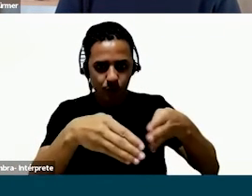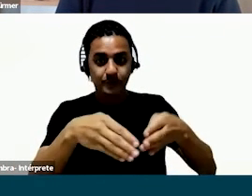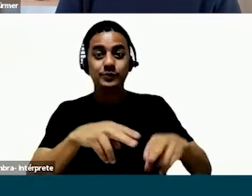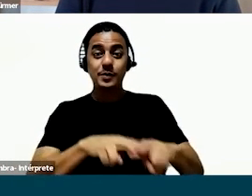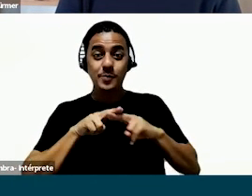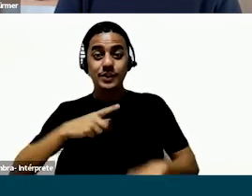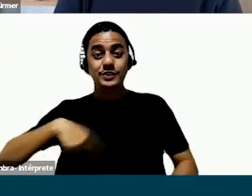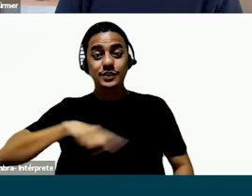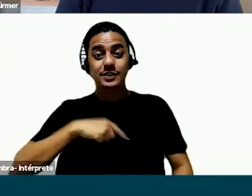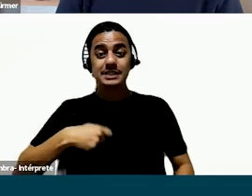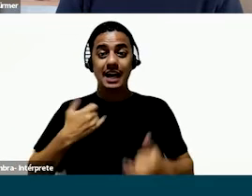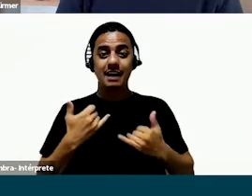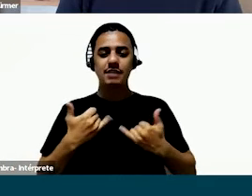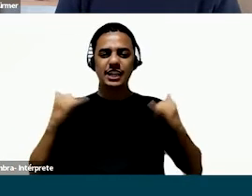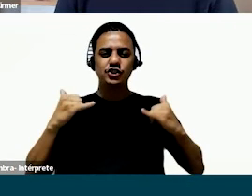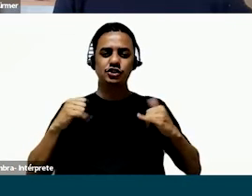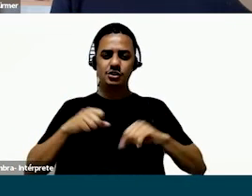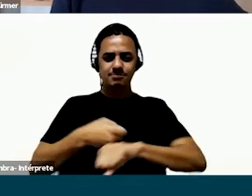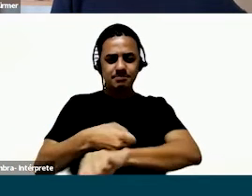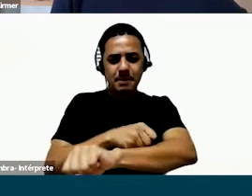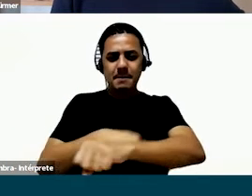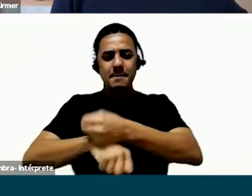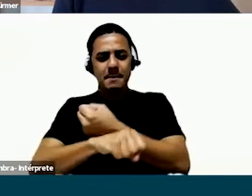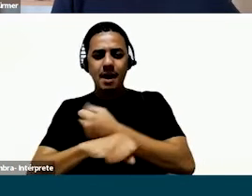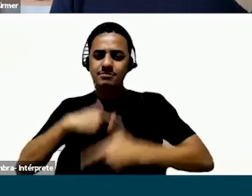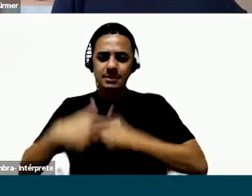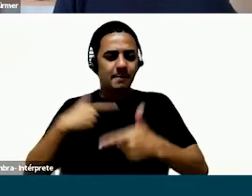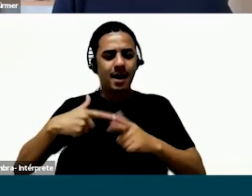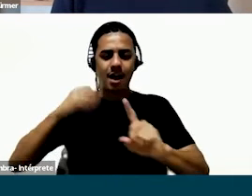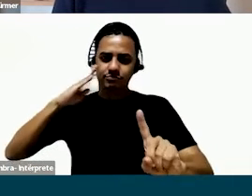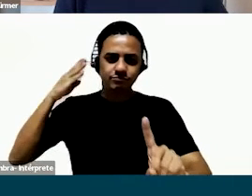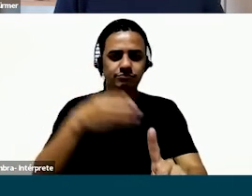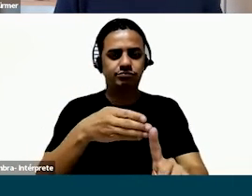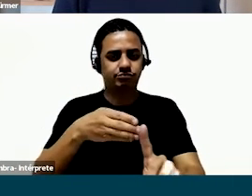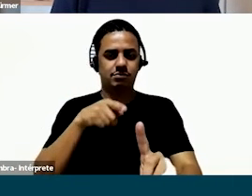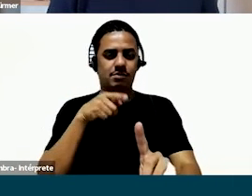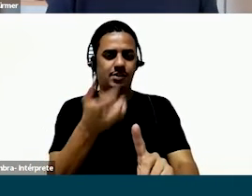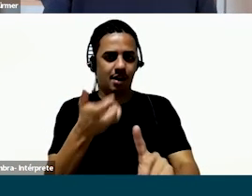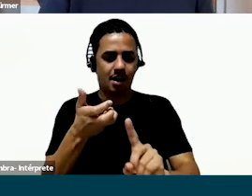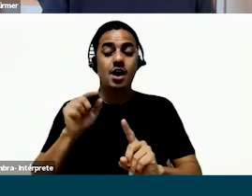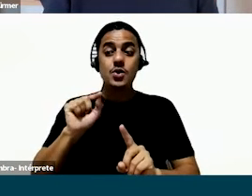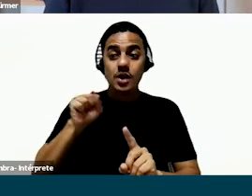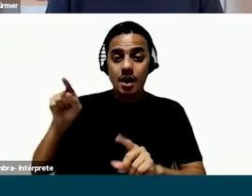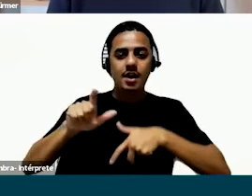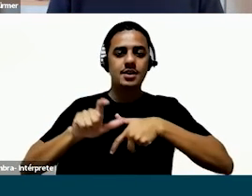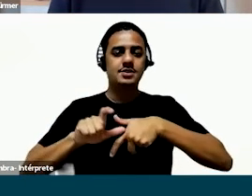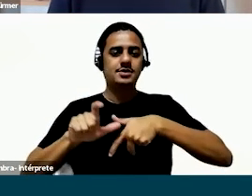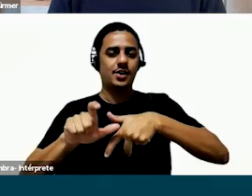tem que focar nossa energia para que a gente possa ver o ponteiro do indicador lagging de negócio importante para o stakeholder mexer. A